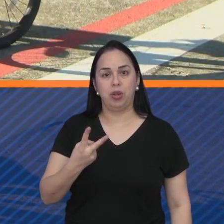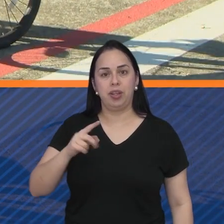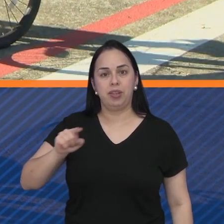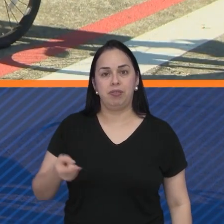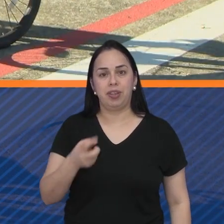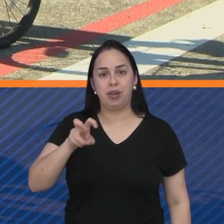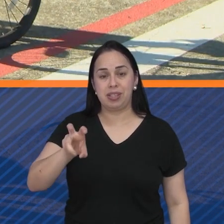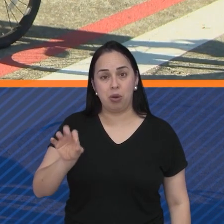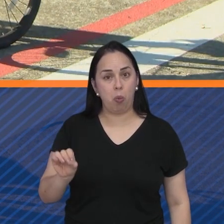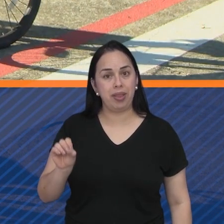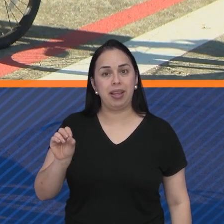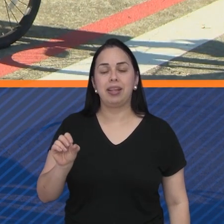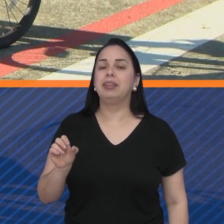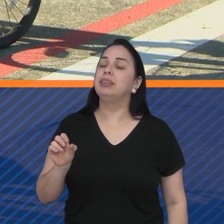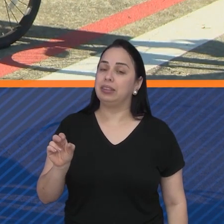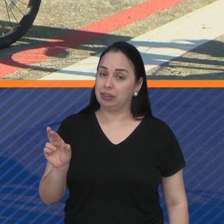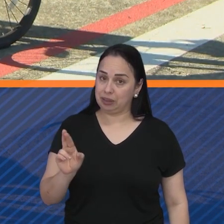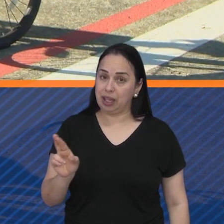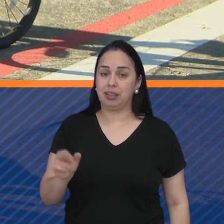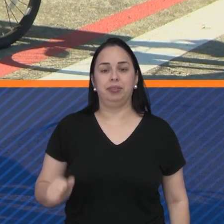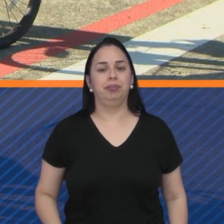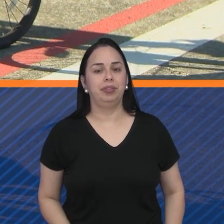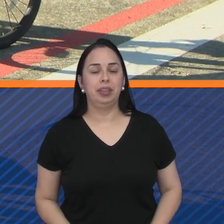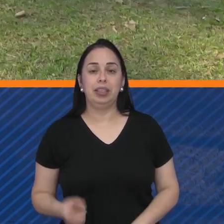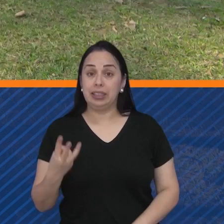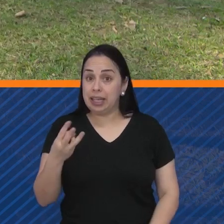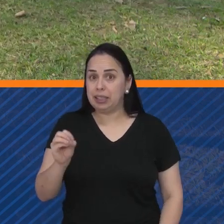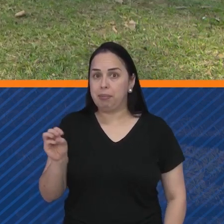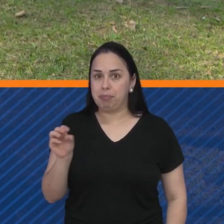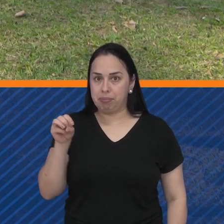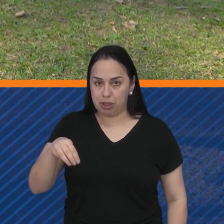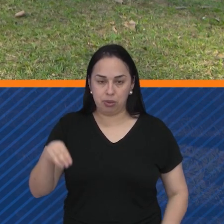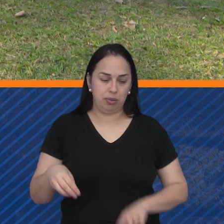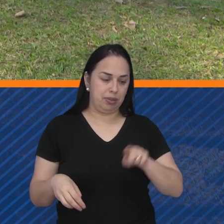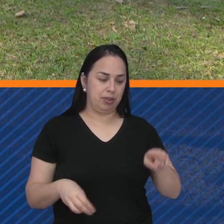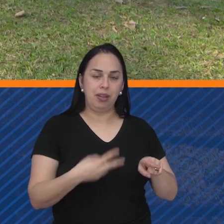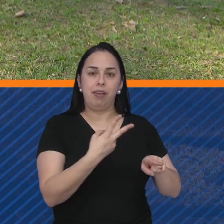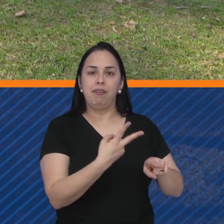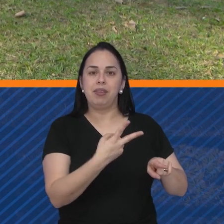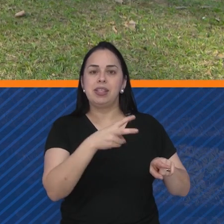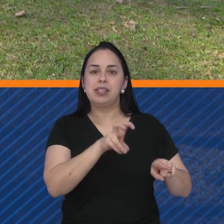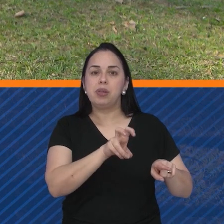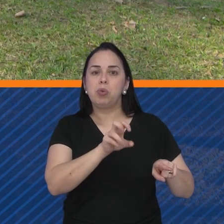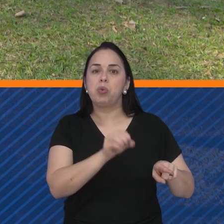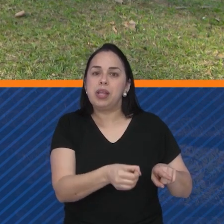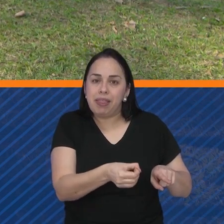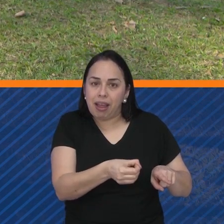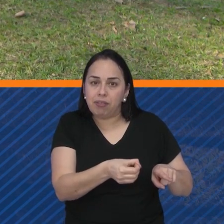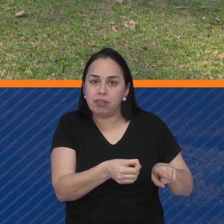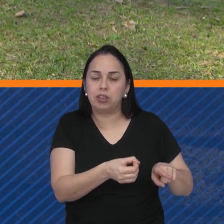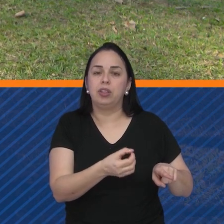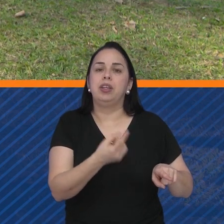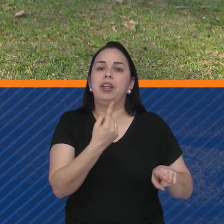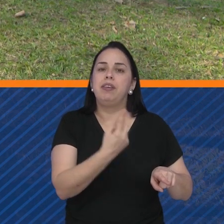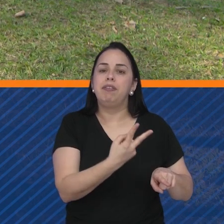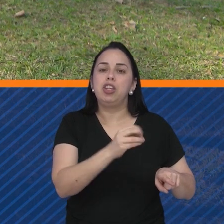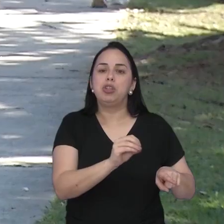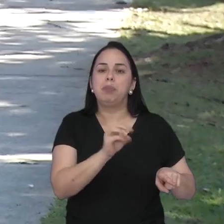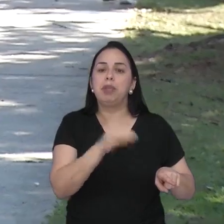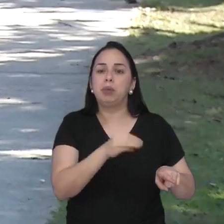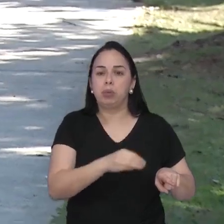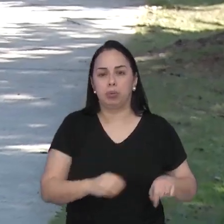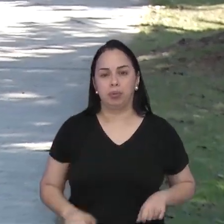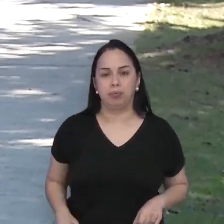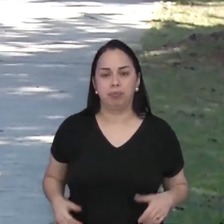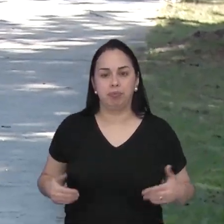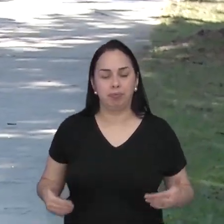R$ 2,50 por 30 minutos. Já o patinete custa 25 centavos por minuto de utilização.